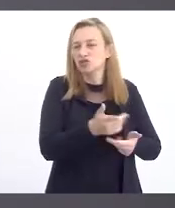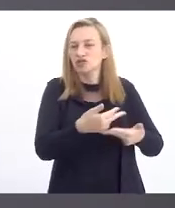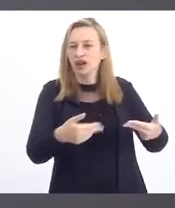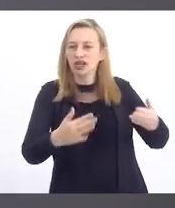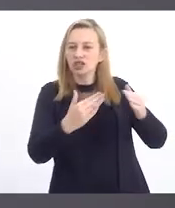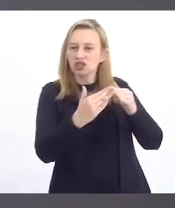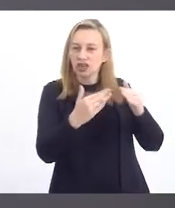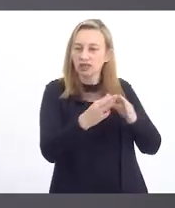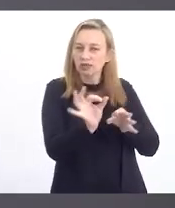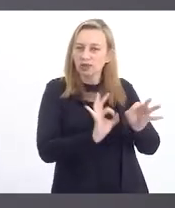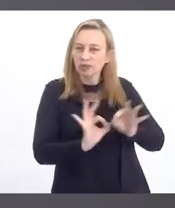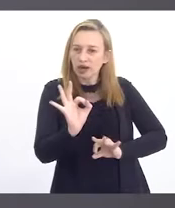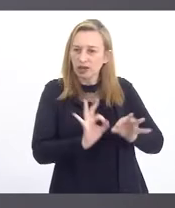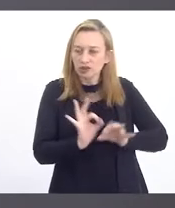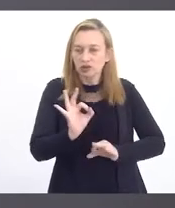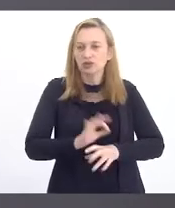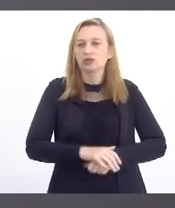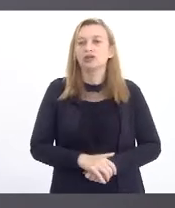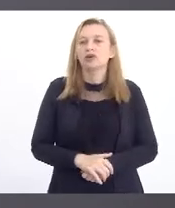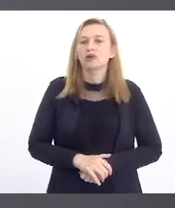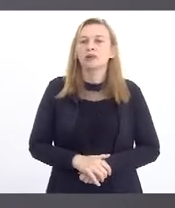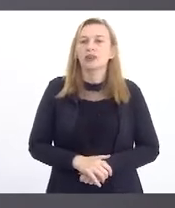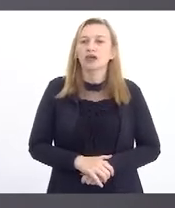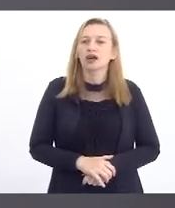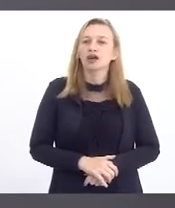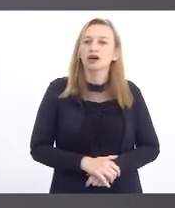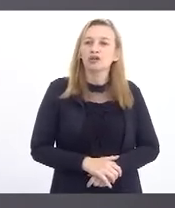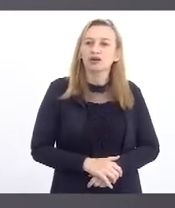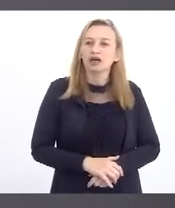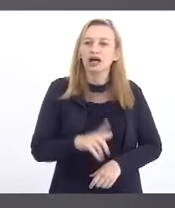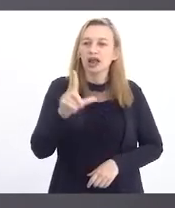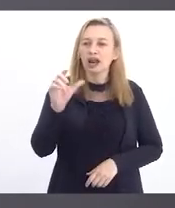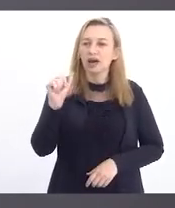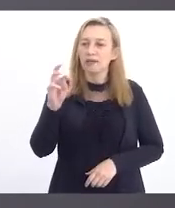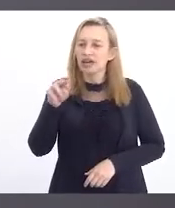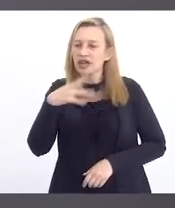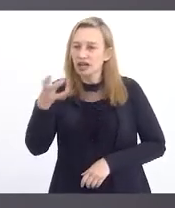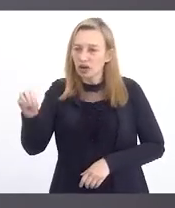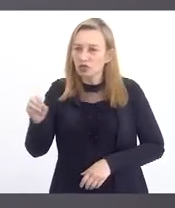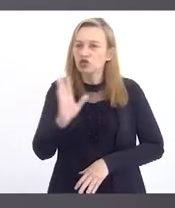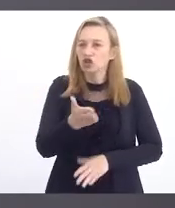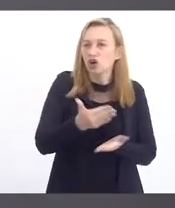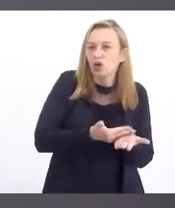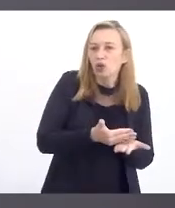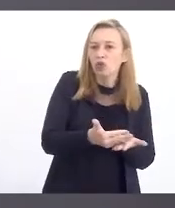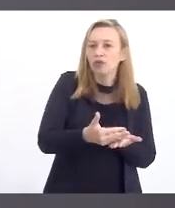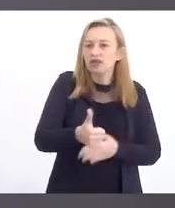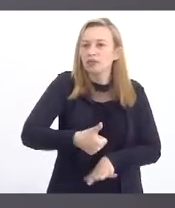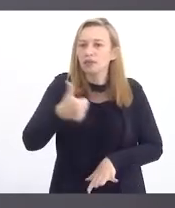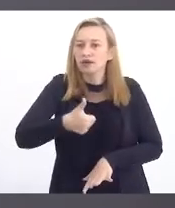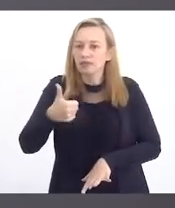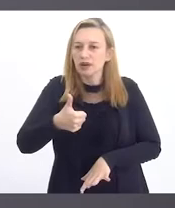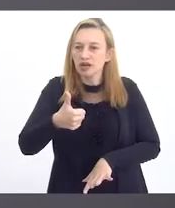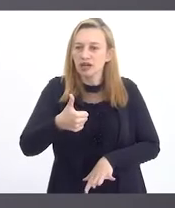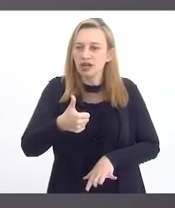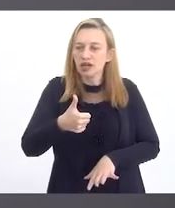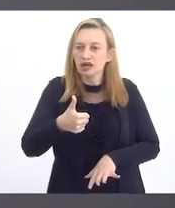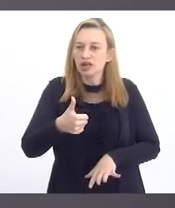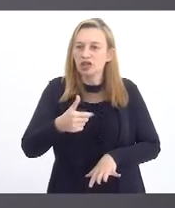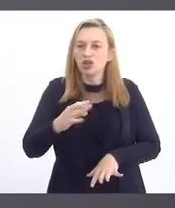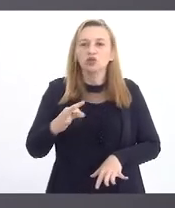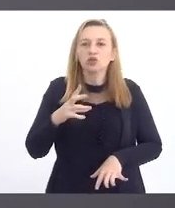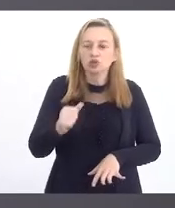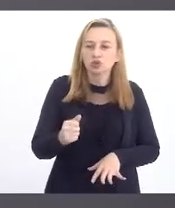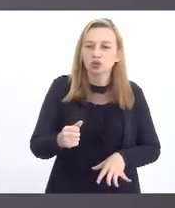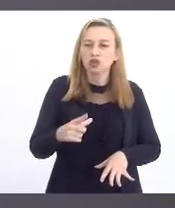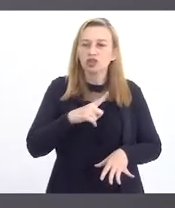elaborando o projeto. A modernização e reforma do elevatório do Lameirão, onde a gente já começa. Primeiro vamos restabelecer tudo que a gente precisa ter de